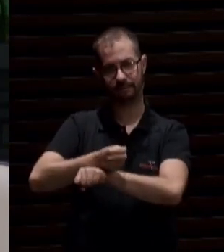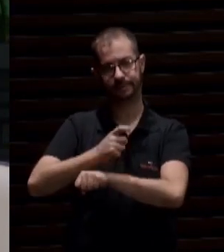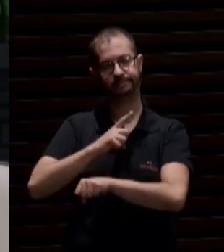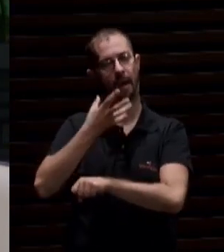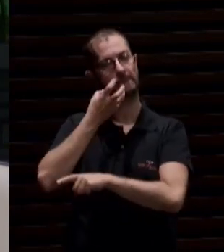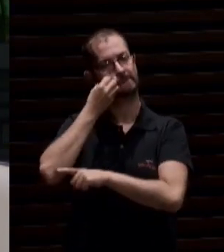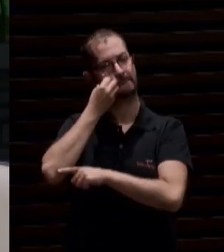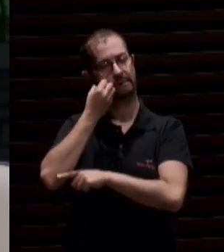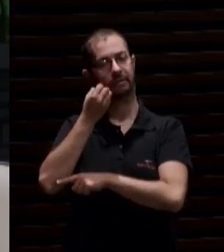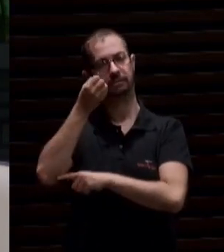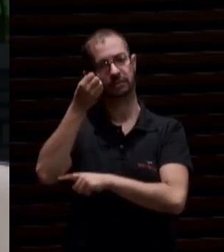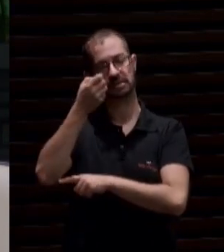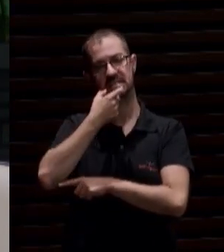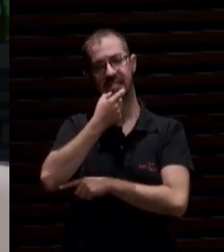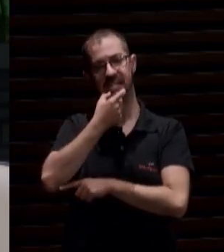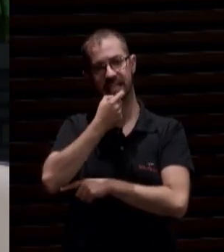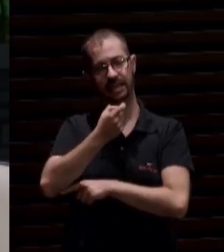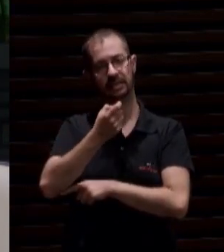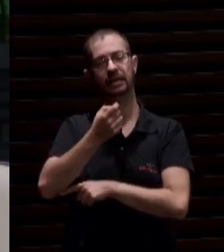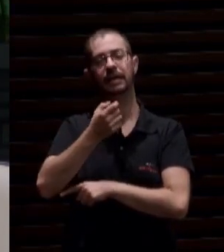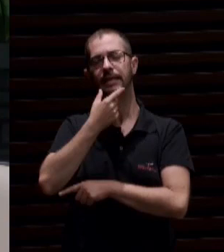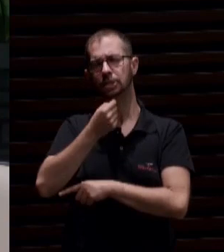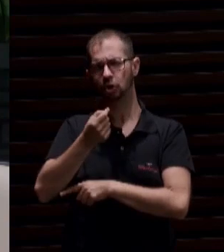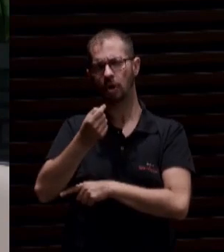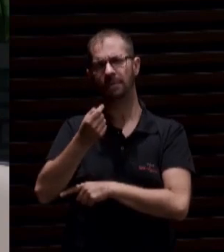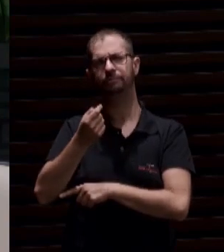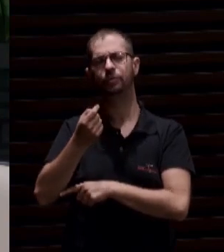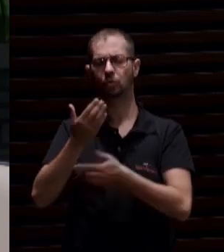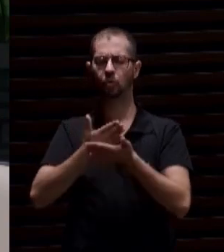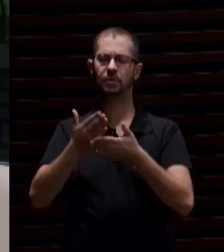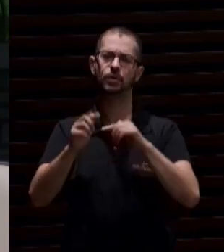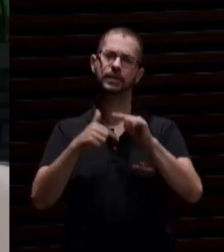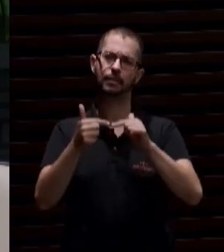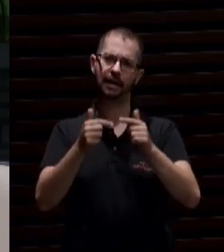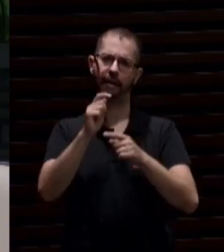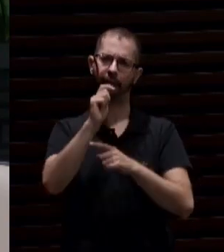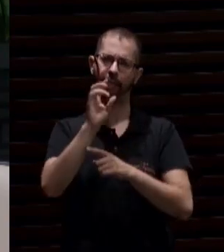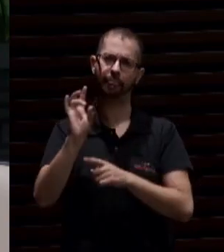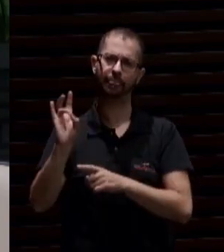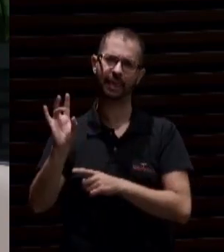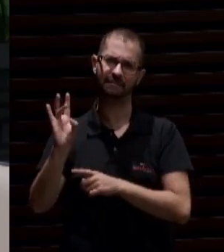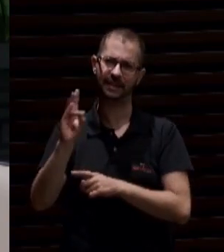Inglaterra. E John Newton, ele foi muito bem nesse ramo. Ele passou a trabalhar para um traficante muito famoso da